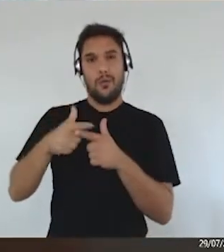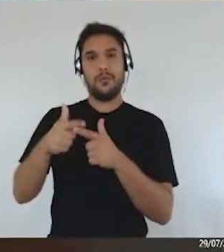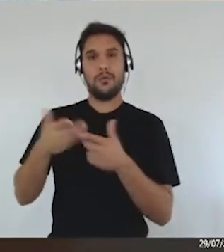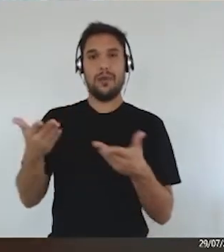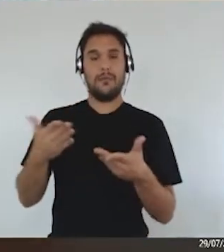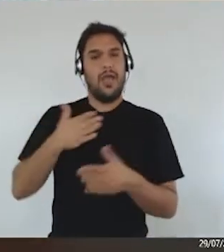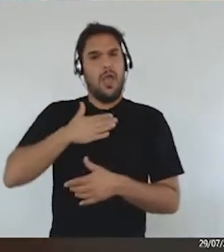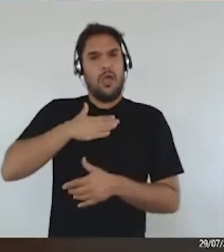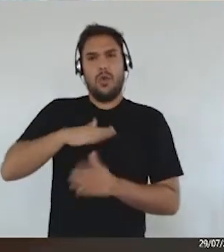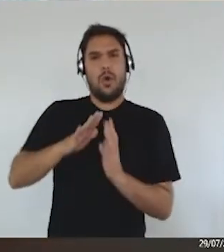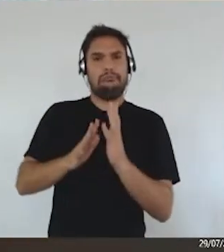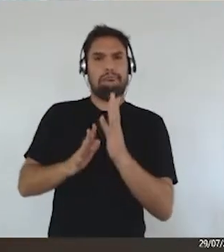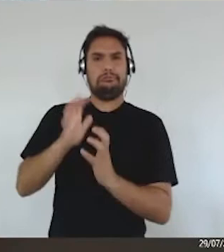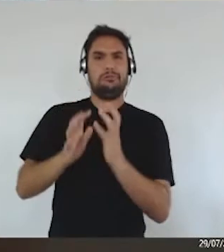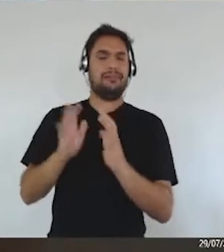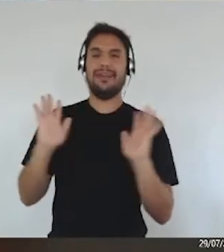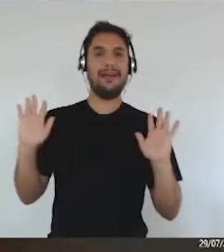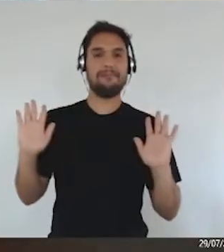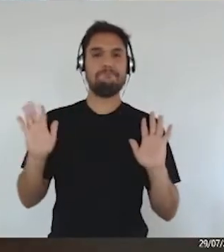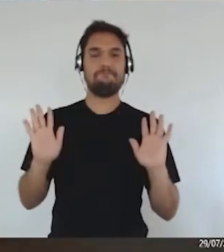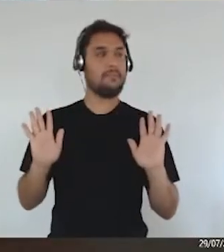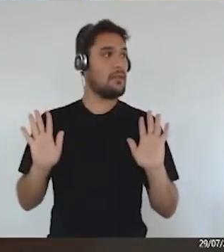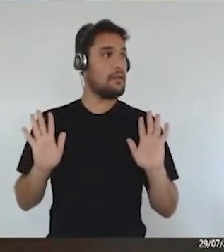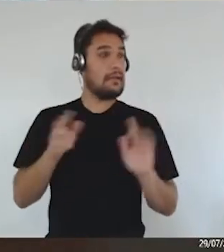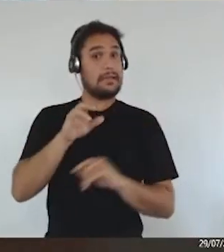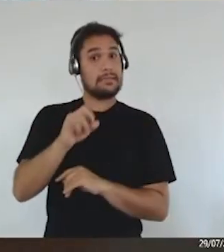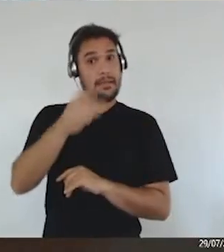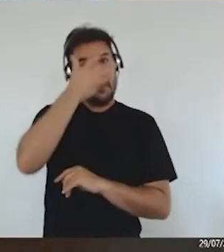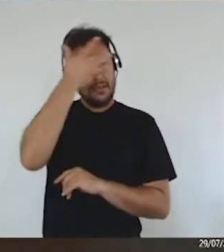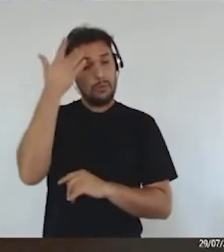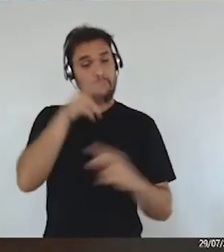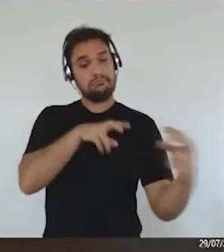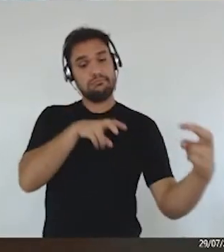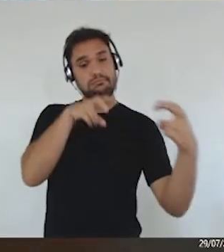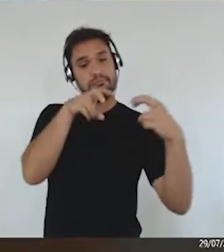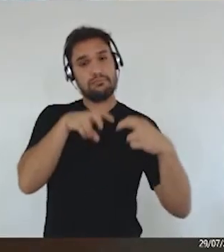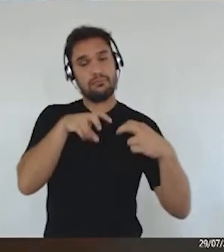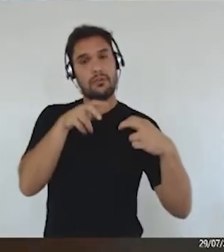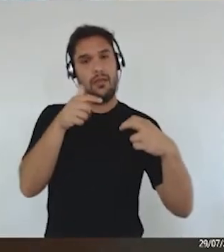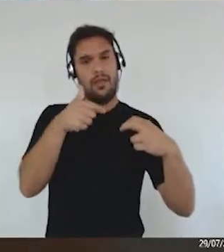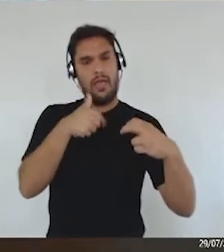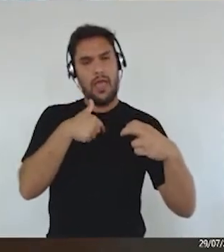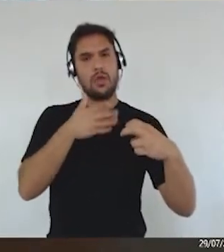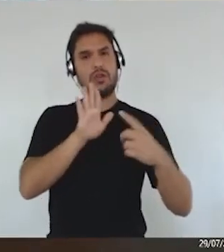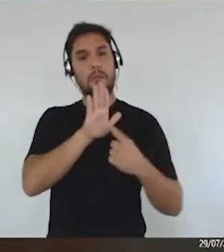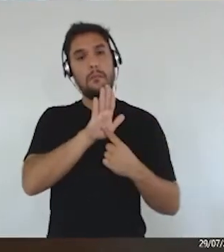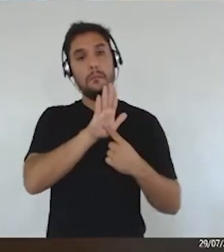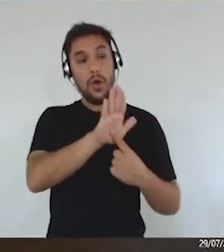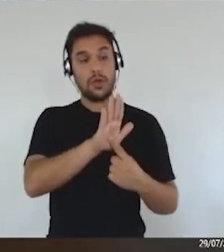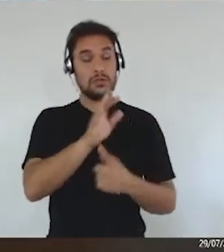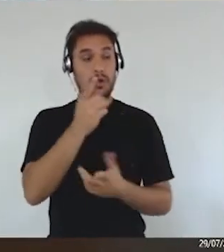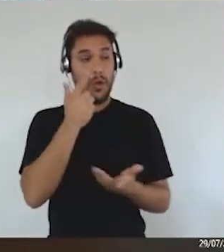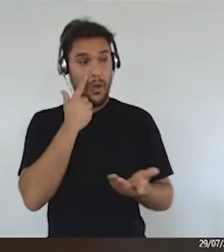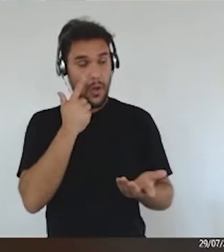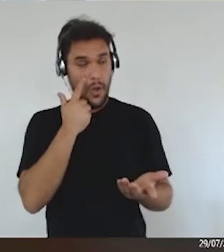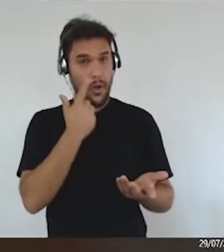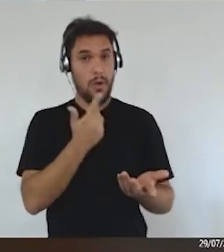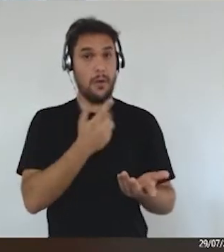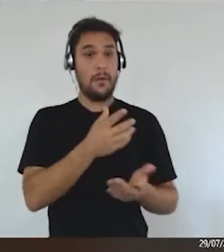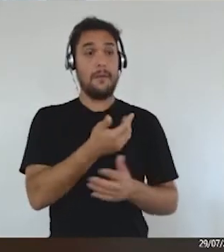Eu não gosto de brigar. Então, quando o cliente senta comigo, eu já mostro para ele